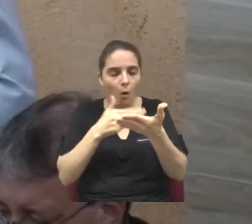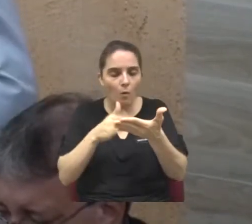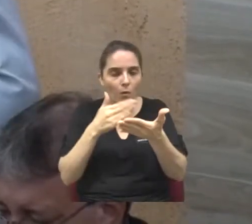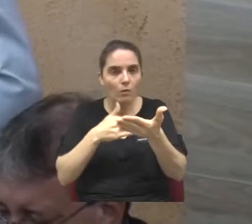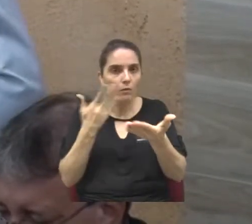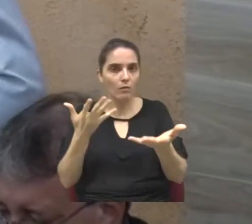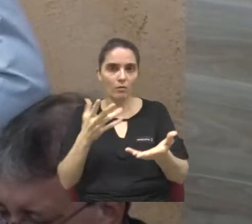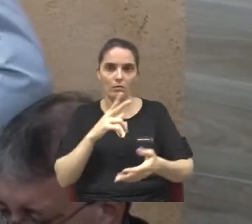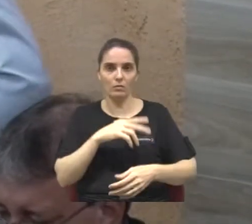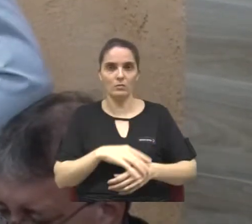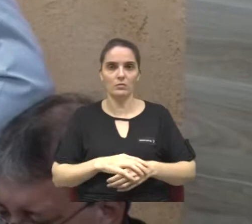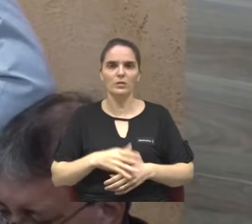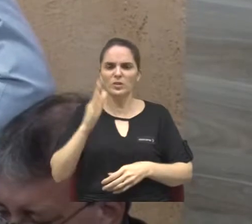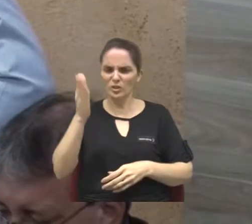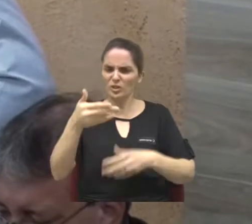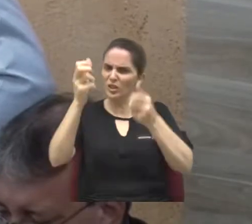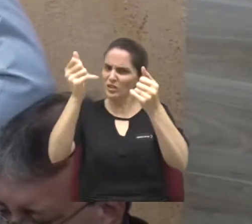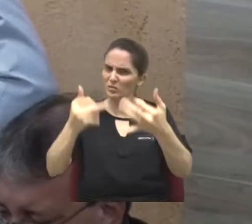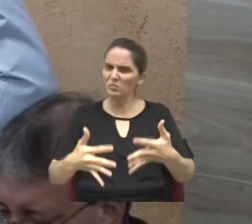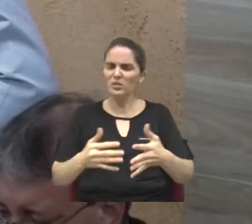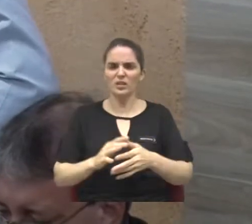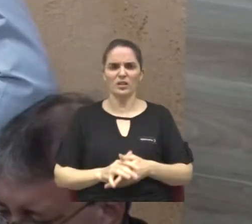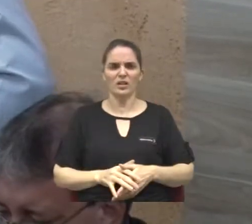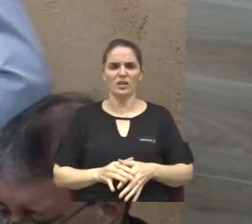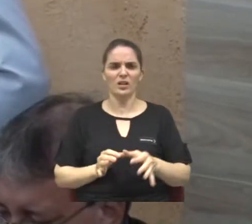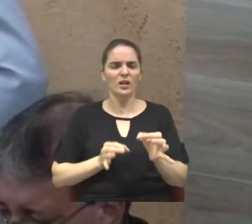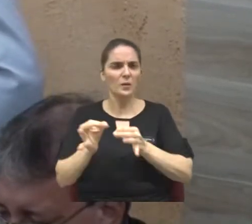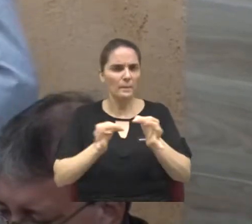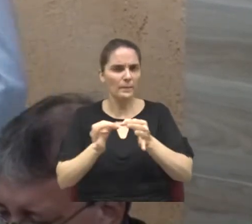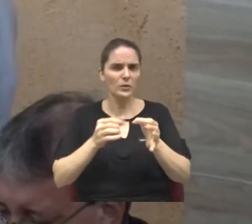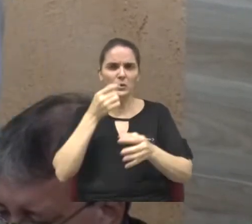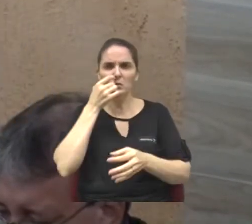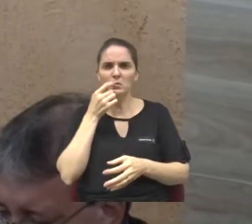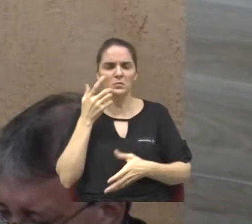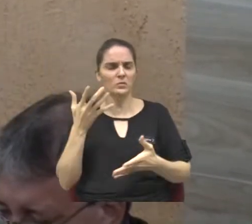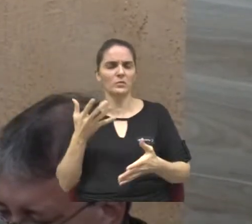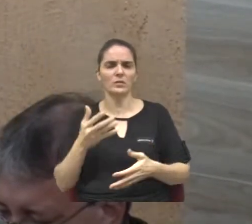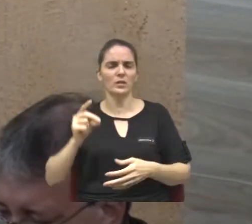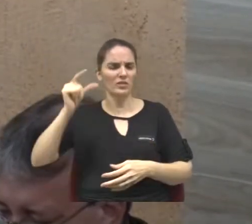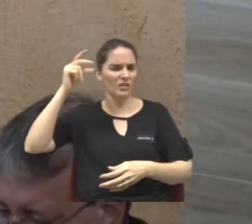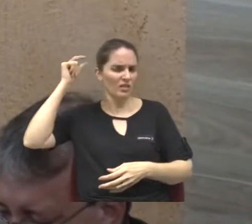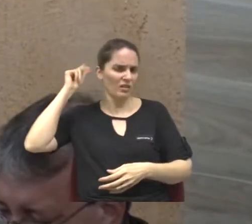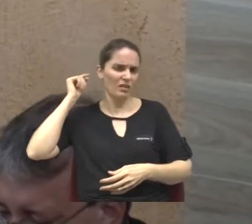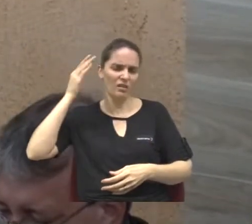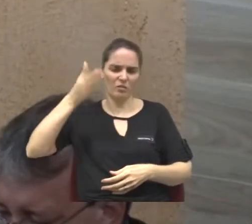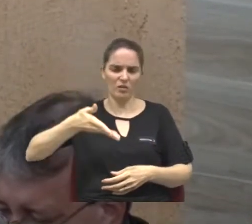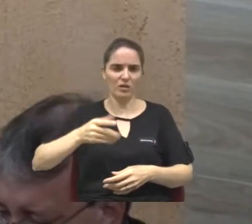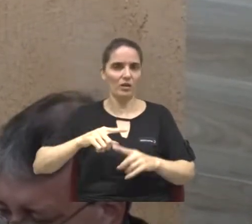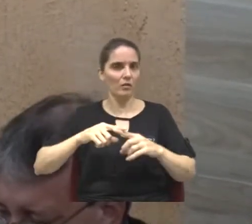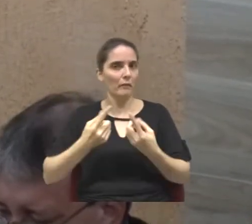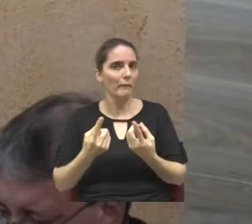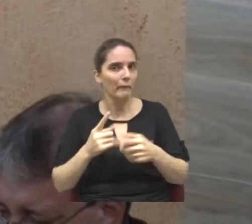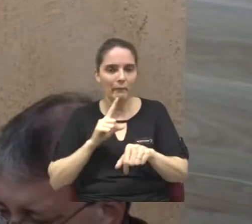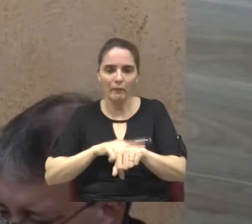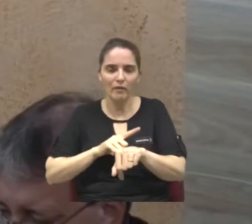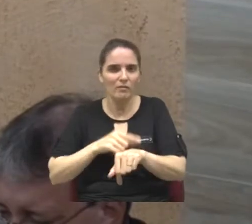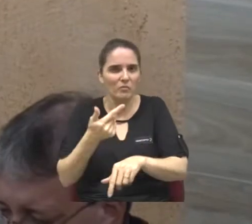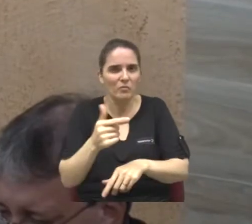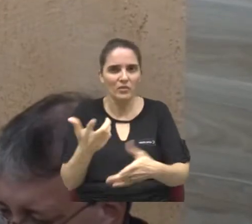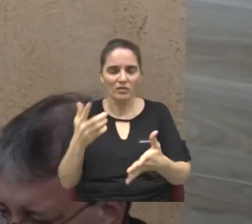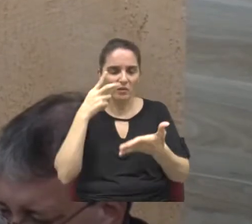Estevão já justifica, esse projeto já faz muito tempo que está aqui na casa, um projeto importante, tínhamos que ter votado. Agora, quando não temos tempo,